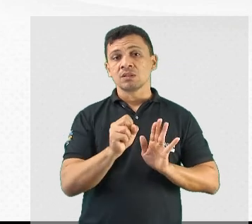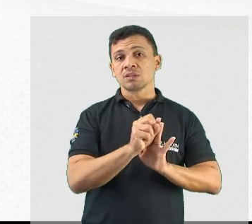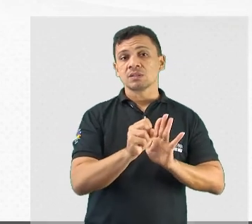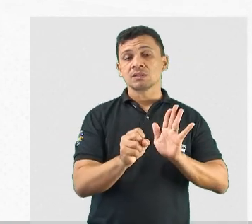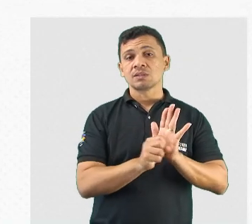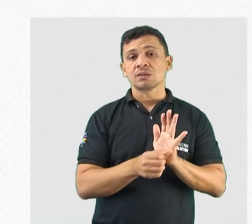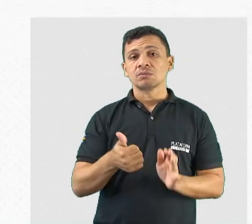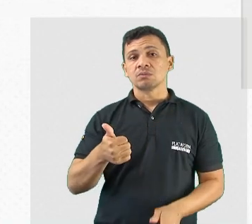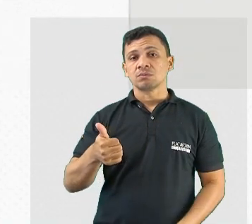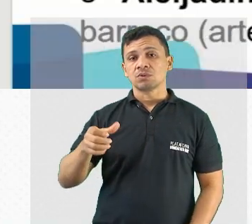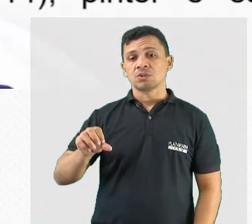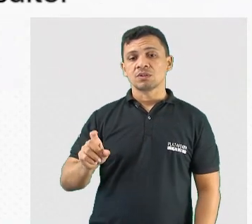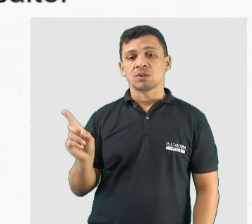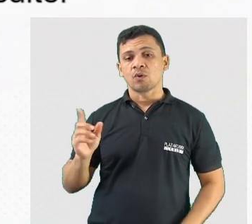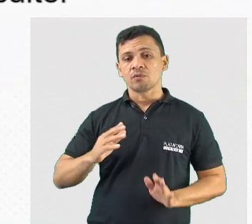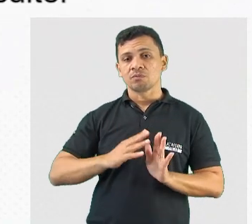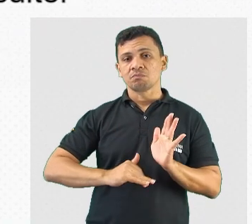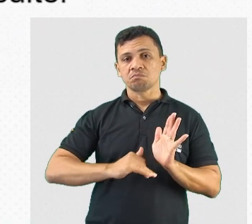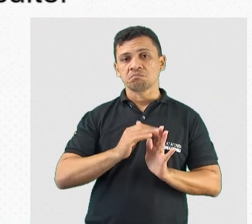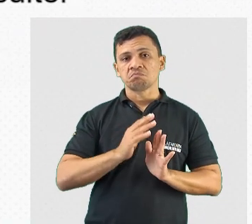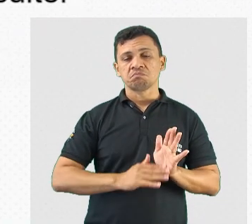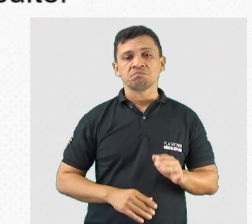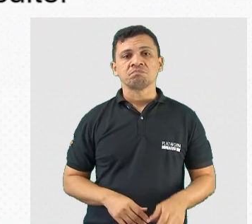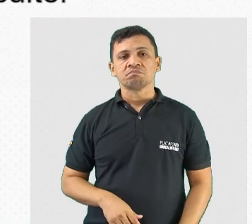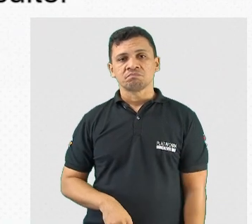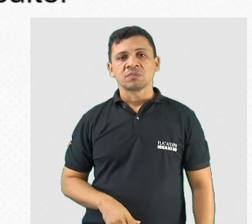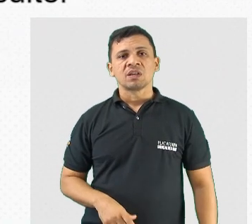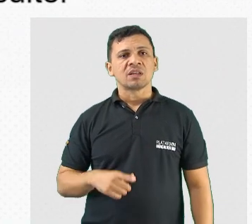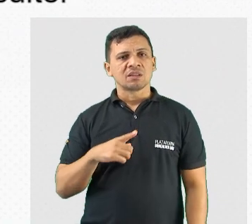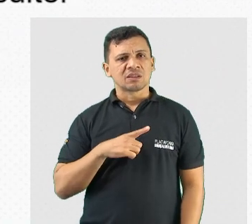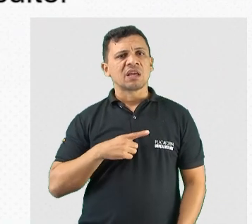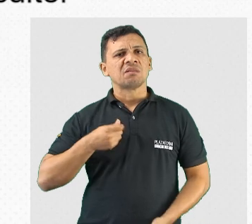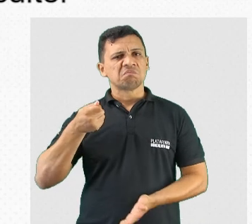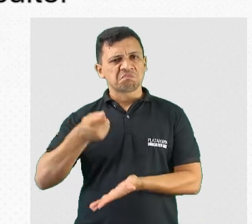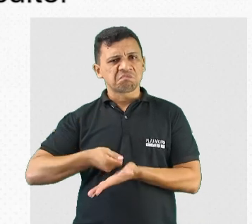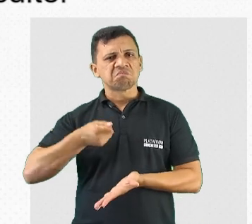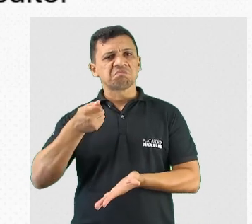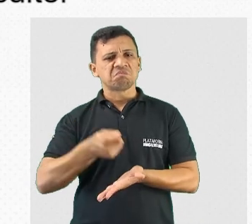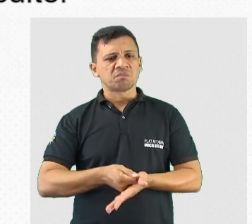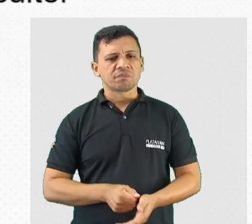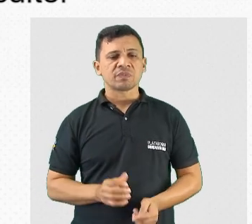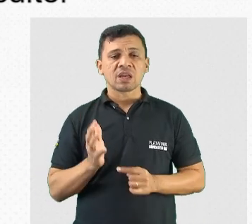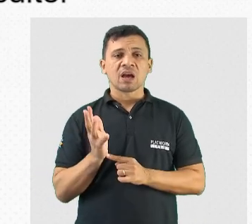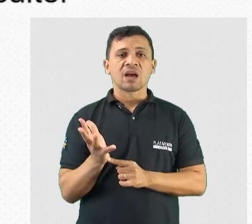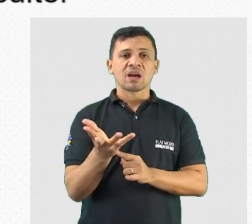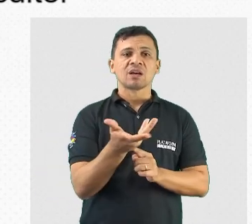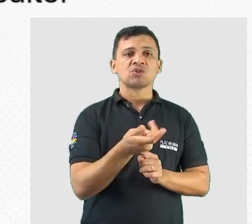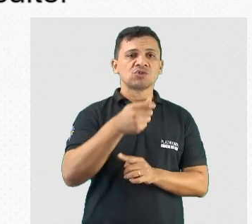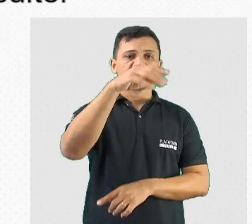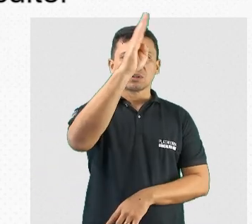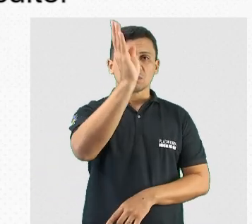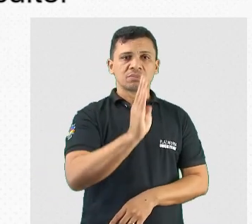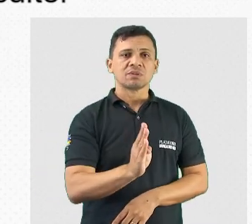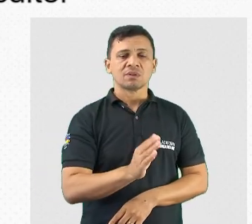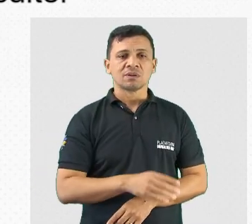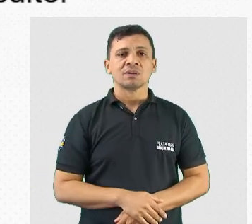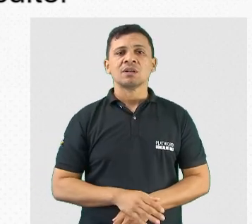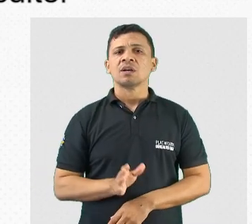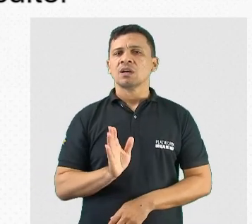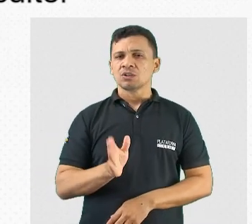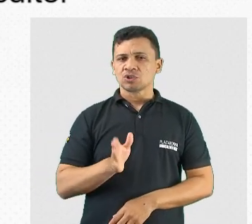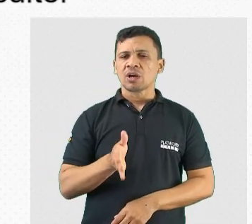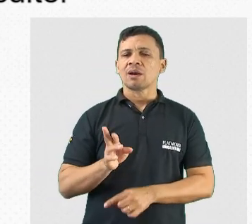Por aí você tira de como essas manifestações são de resistência. Artistas brasileiros que já podem ser